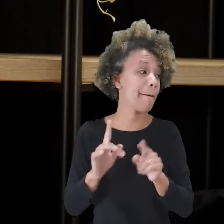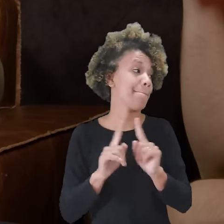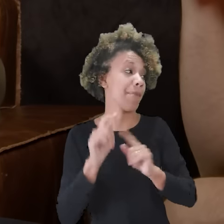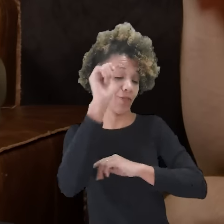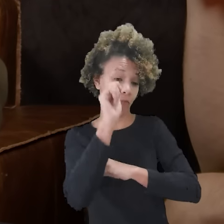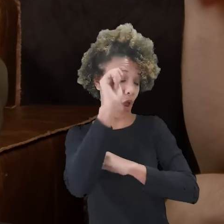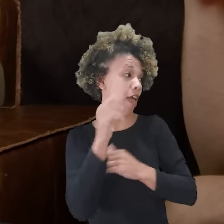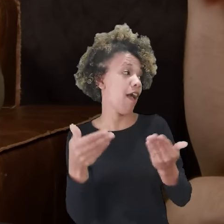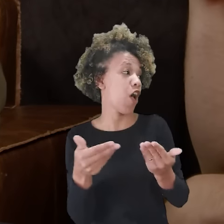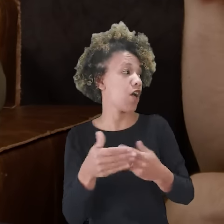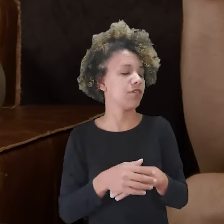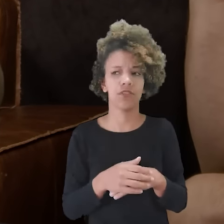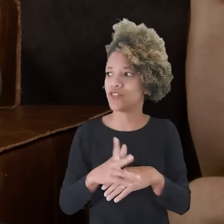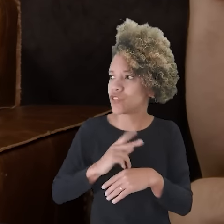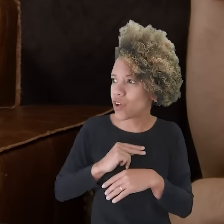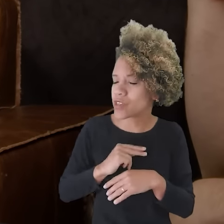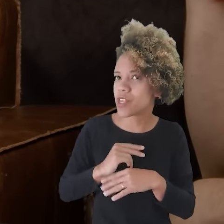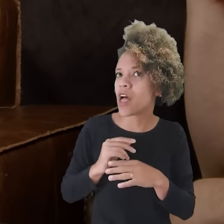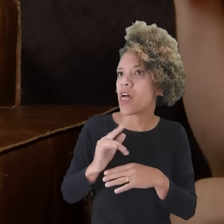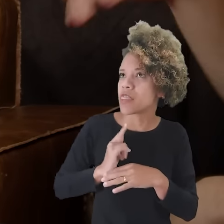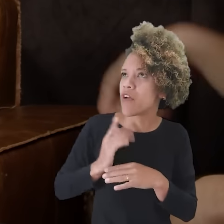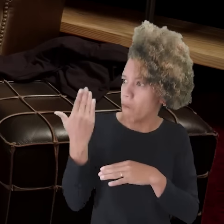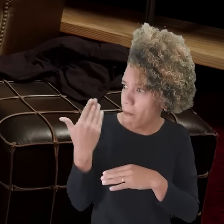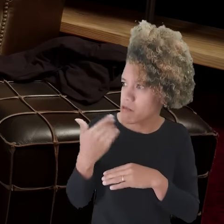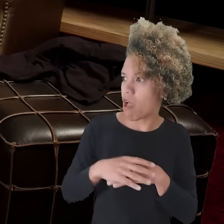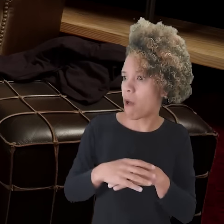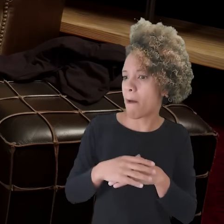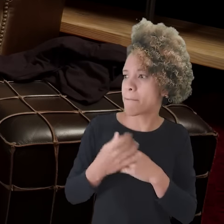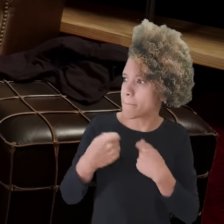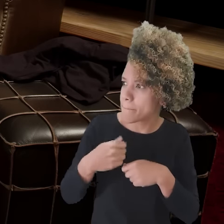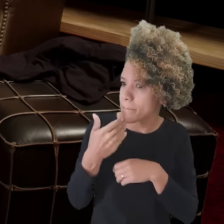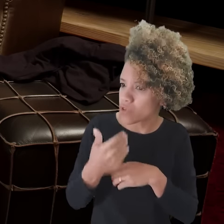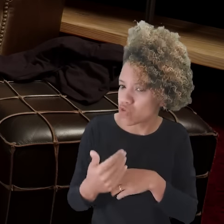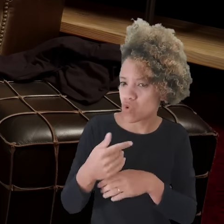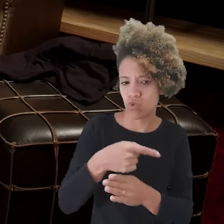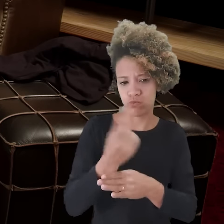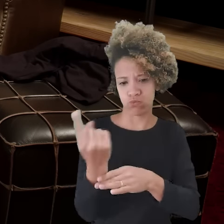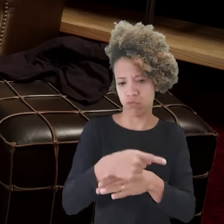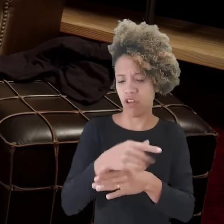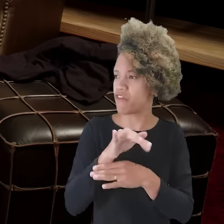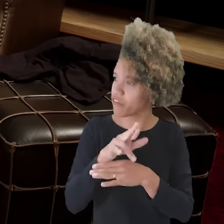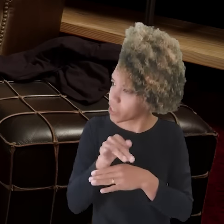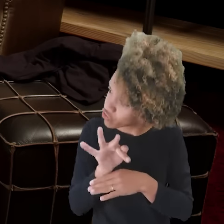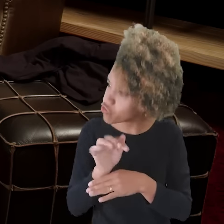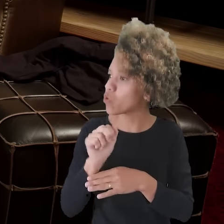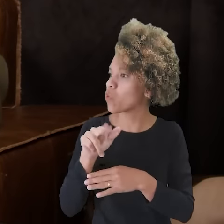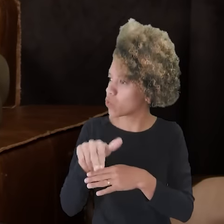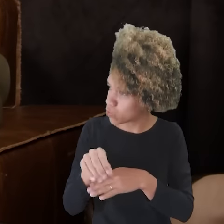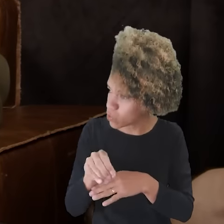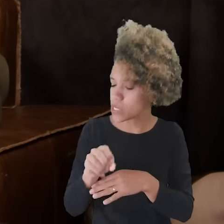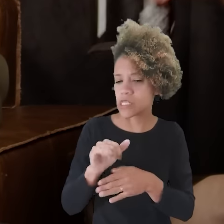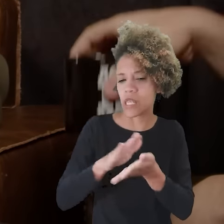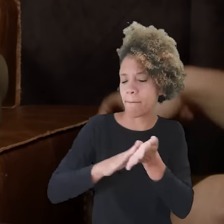fizeram em boné isso aqui é o cara uma vez o cara mandou fazer isso para-brisa do meu Fiat Uno ele falou que se eu passasse